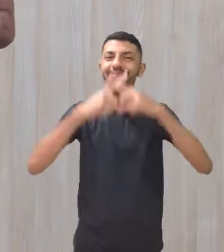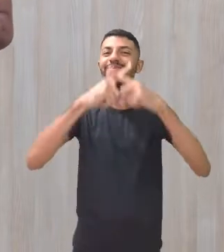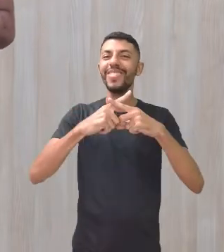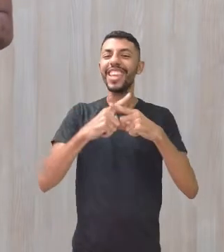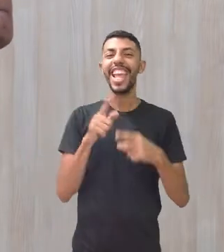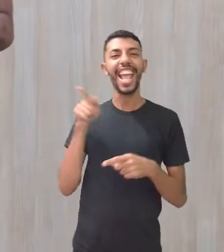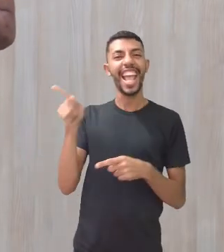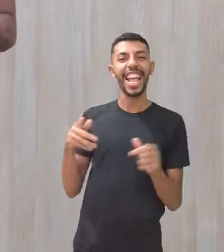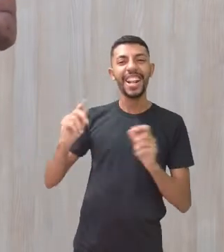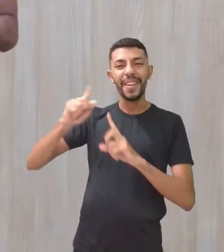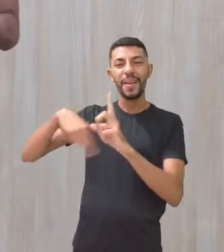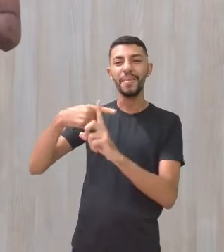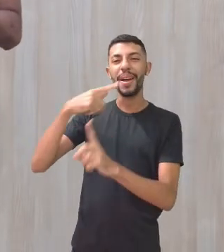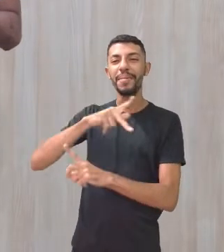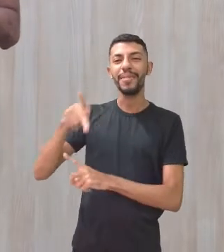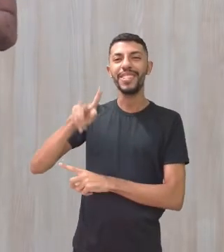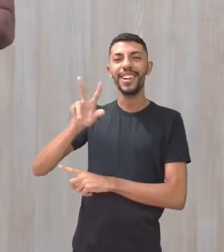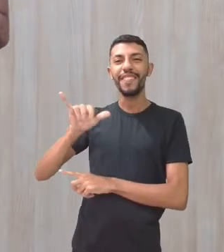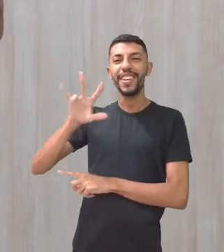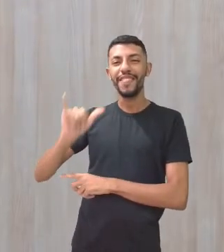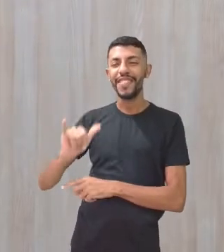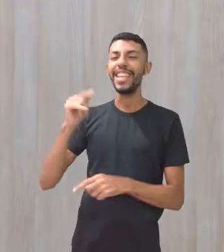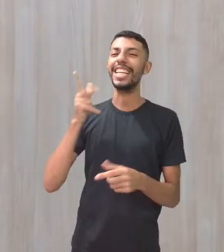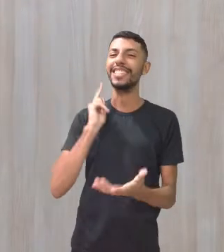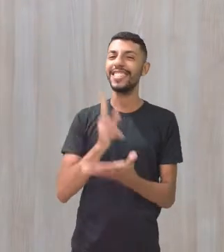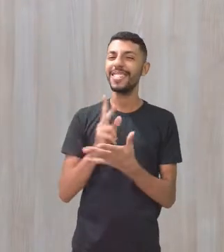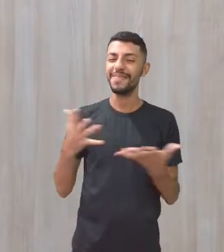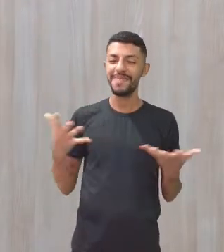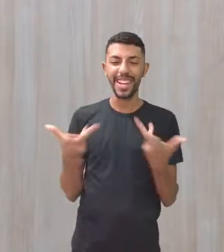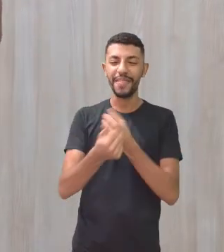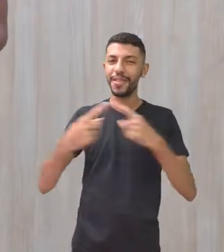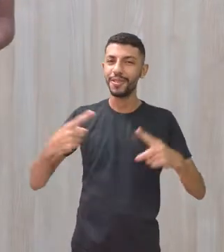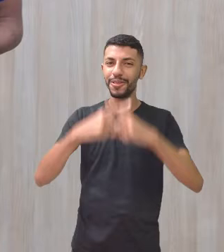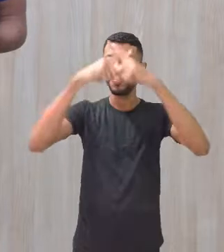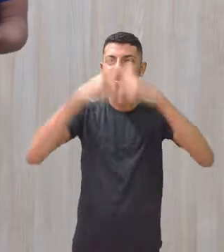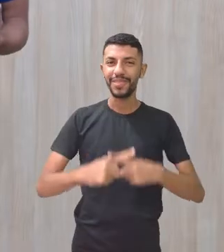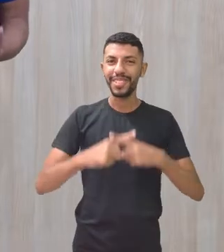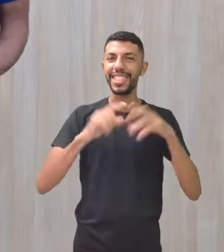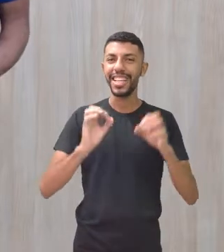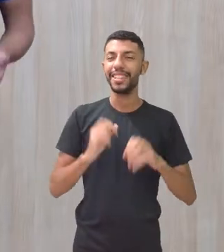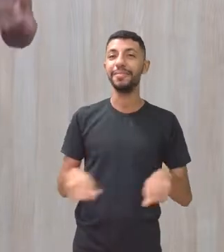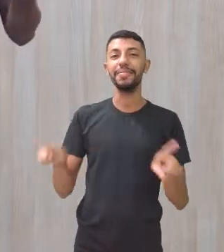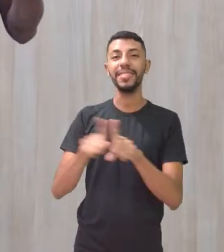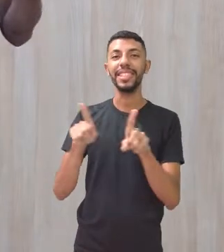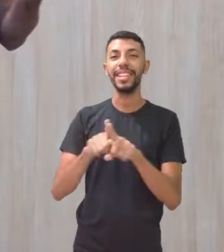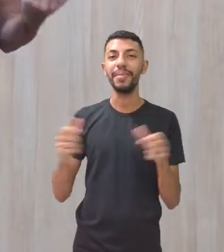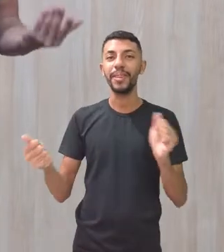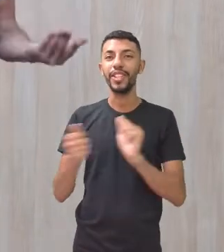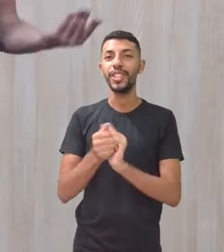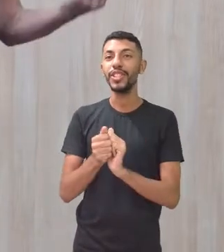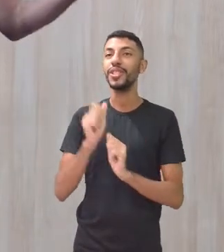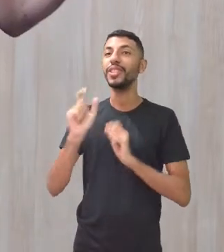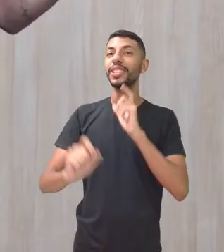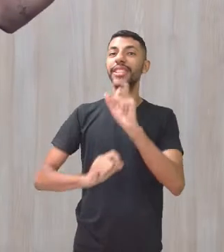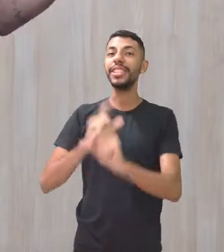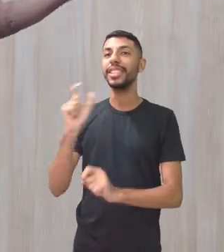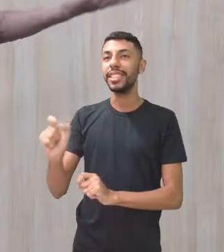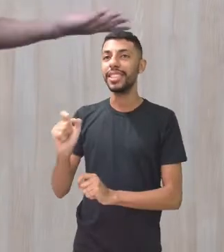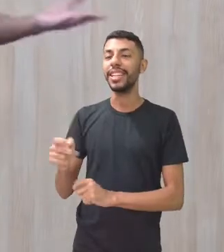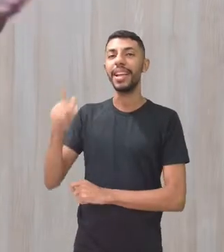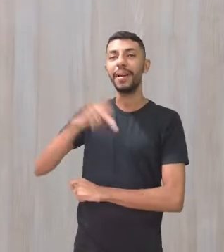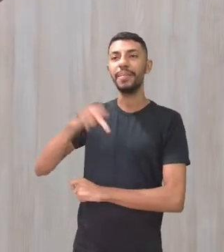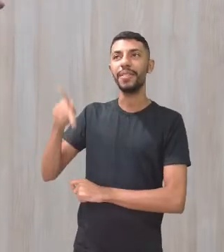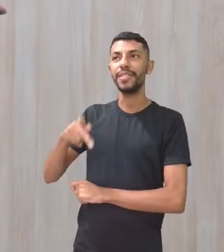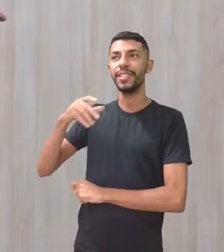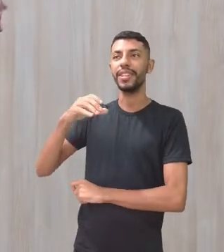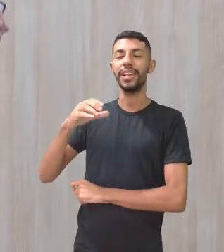Viviane competindo aqui é maravilhoso, né? E estamos também acompanhado e acompanhada da professora